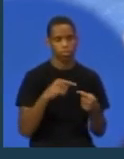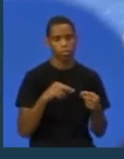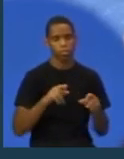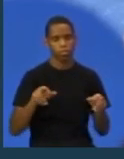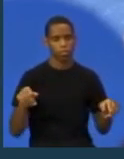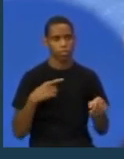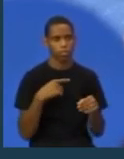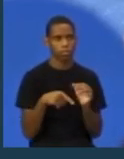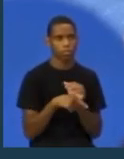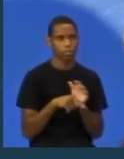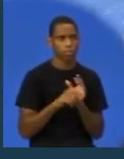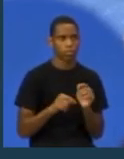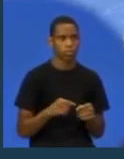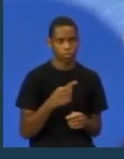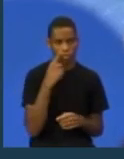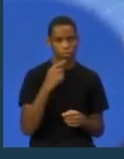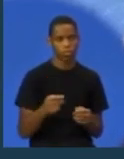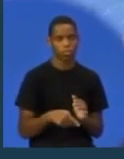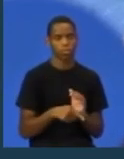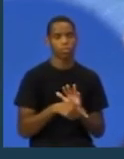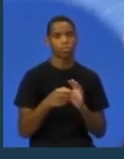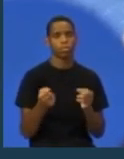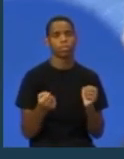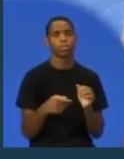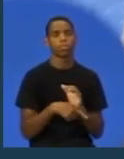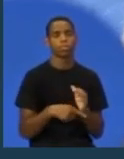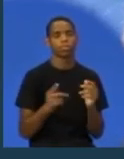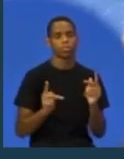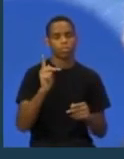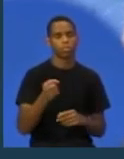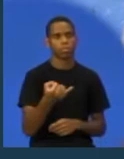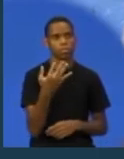heterogêneo foi o grupo do peso, né? Foi a variável peso.